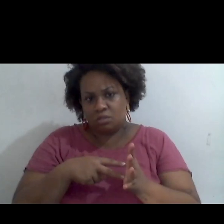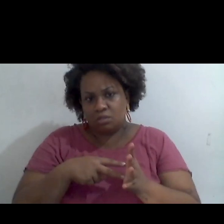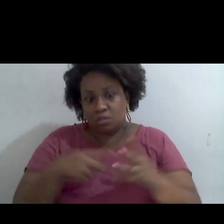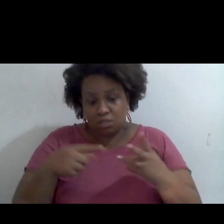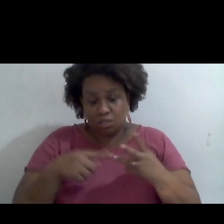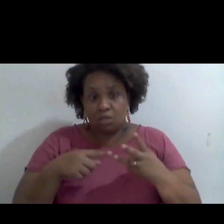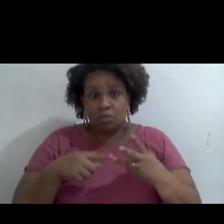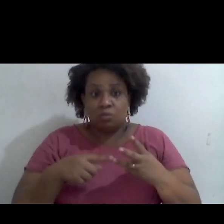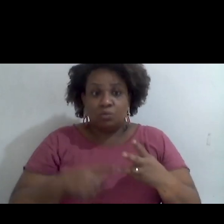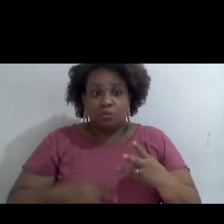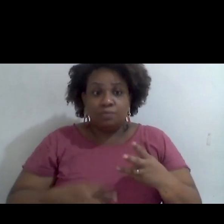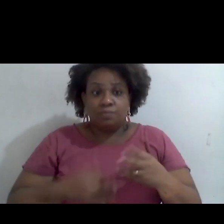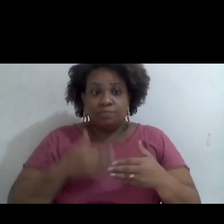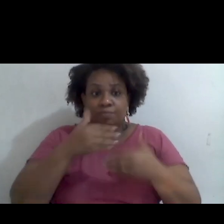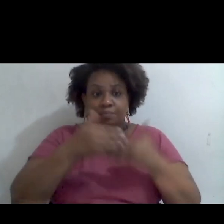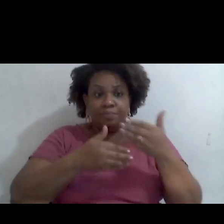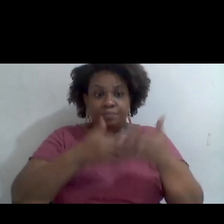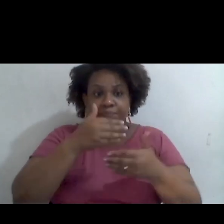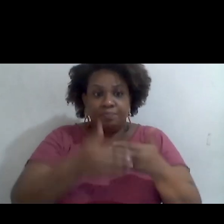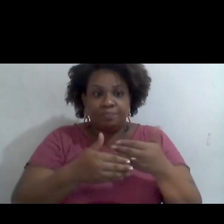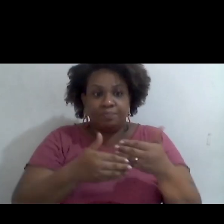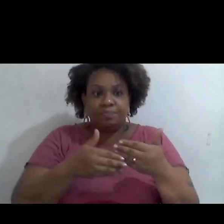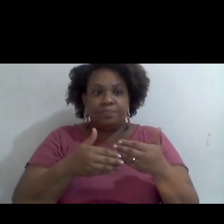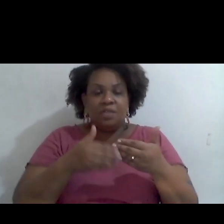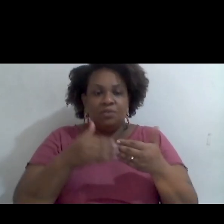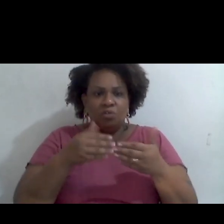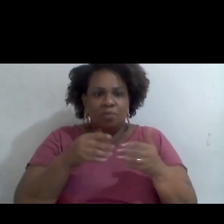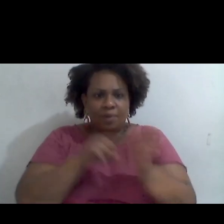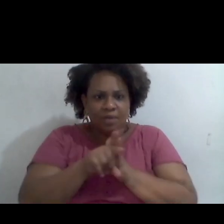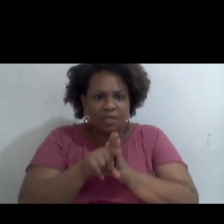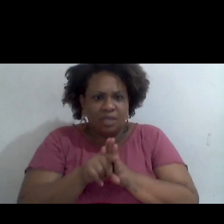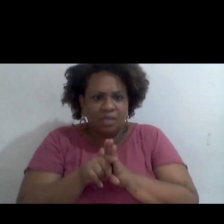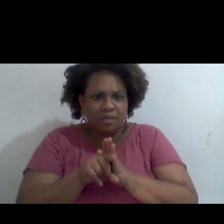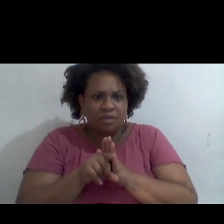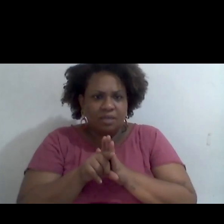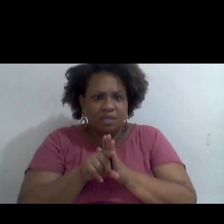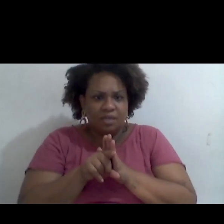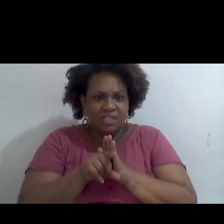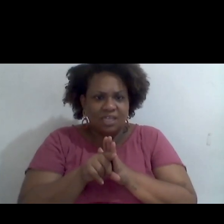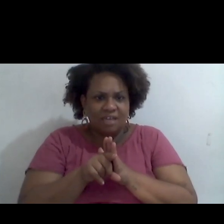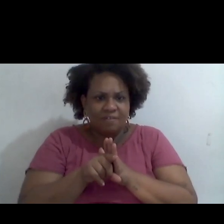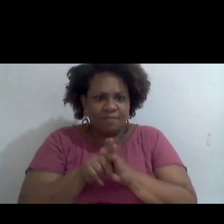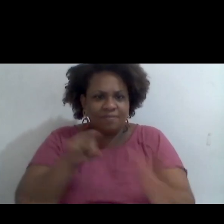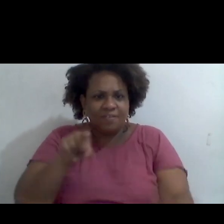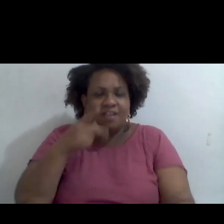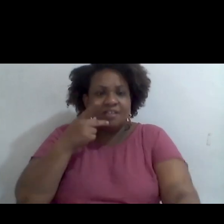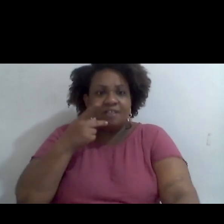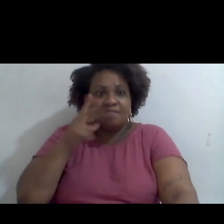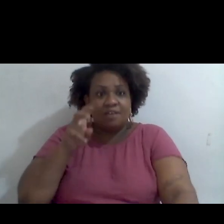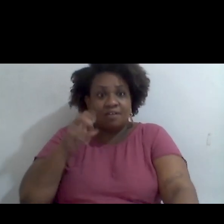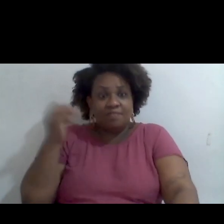acho que o processo de reformulação das políticas foi bastante lento, e na fala e no PowerPoint sempre